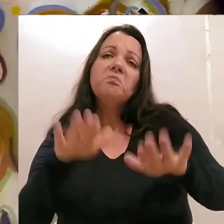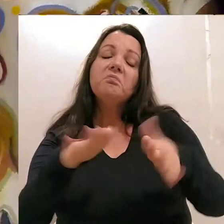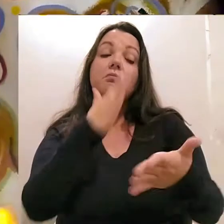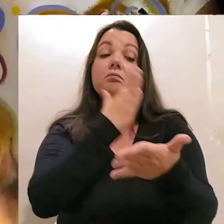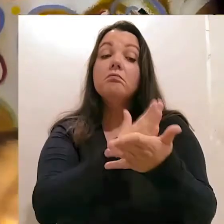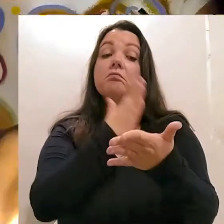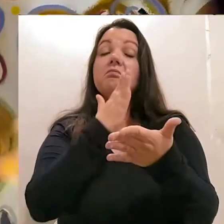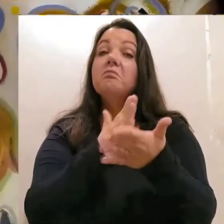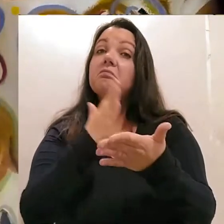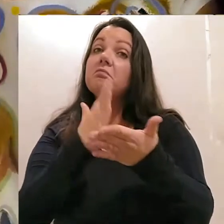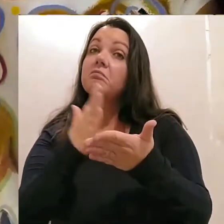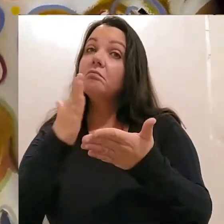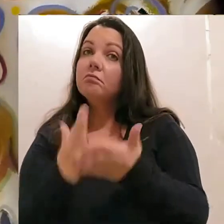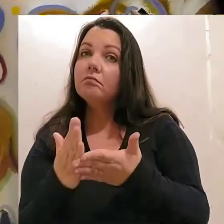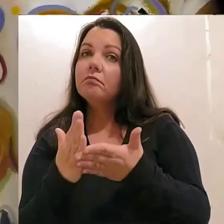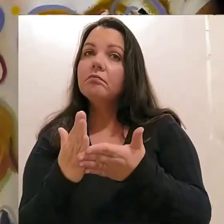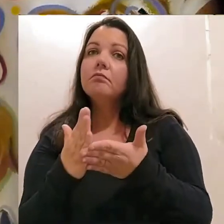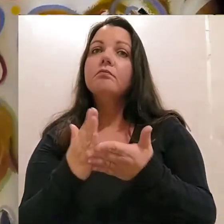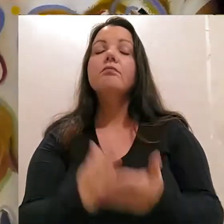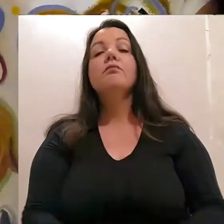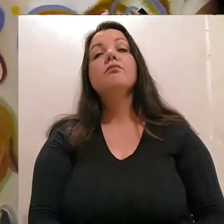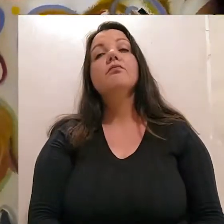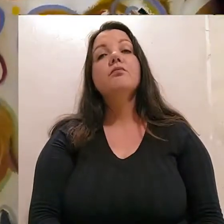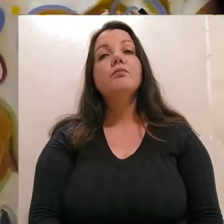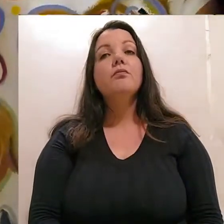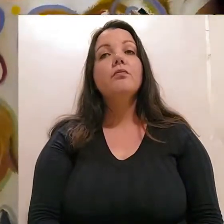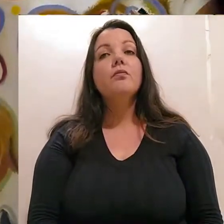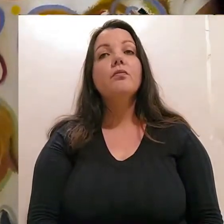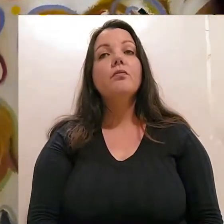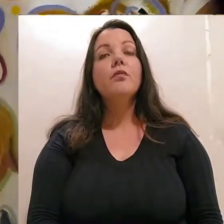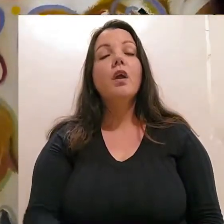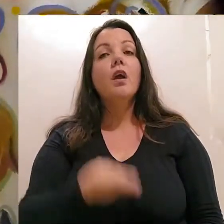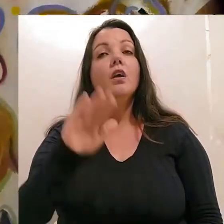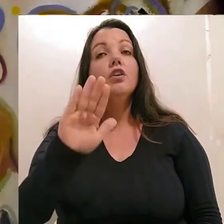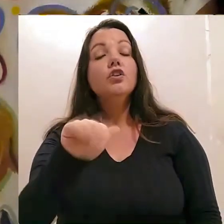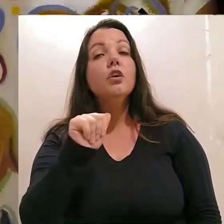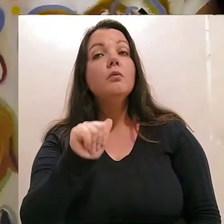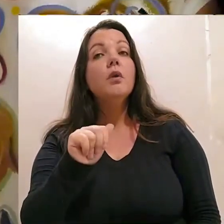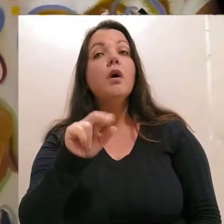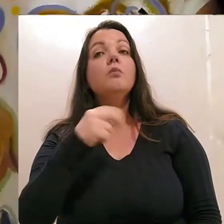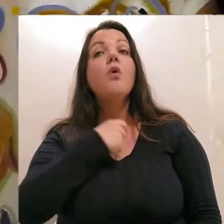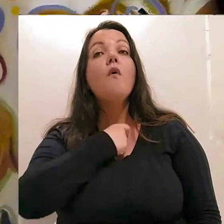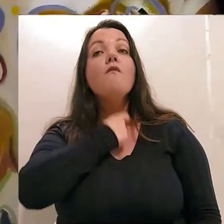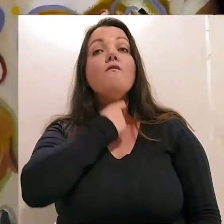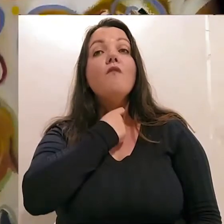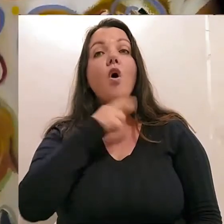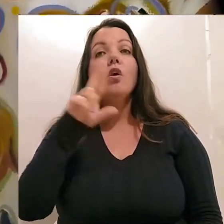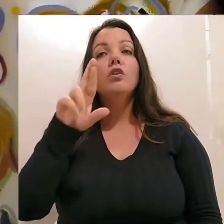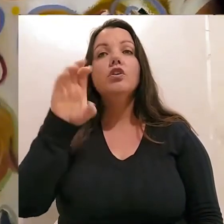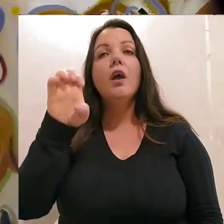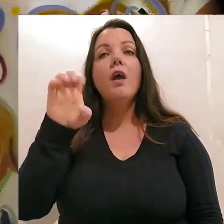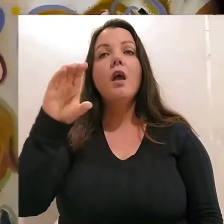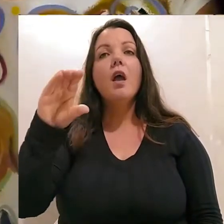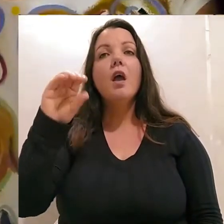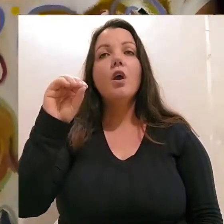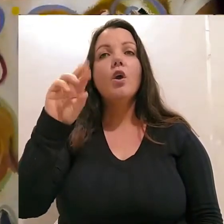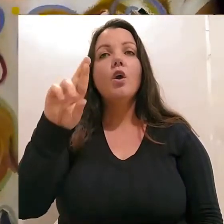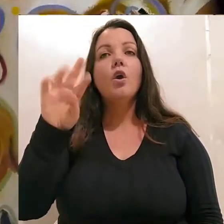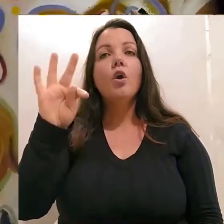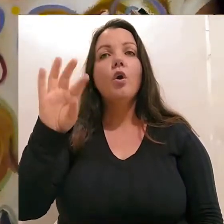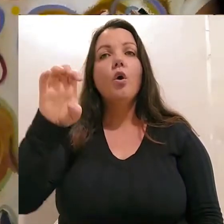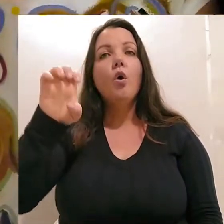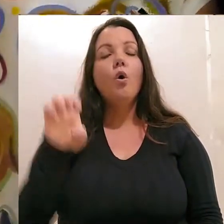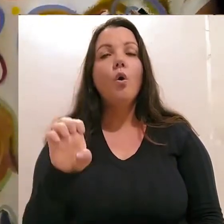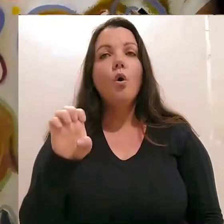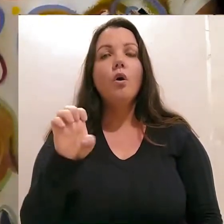parcial né o sol algum trecho né até as vovós que ele sente chamando voz de recorte né aquelas que vem